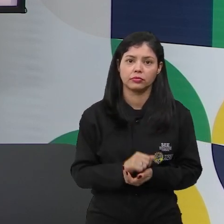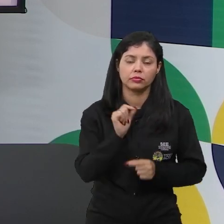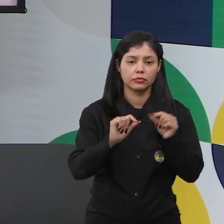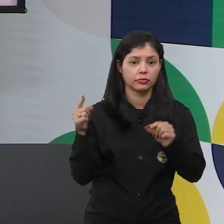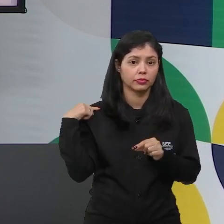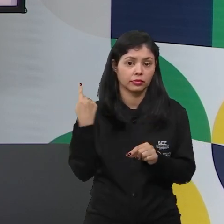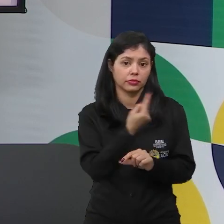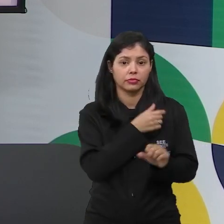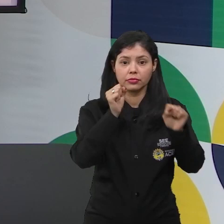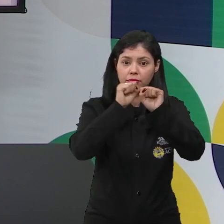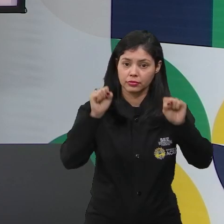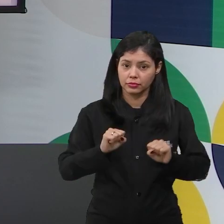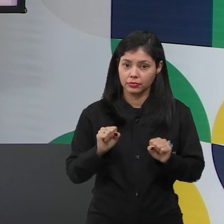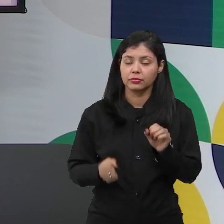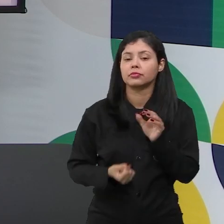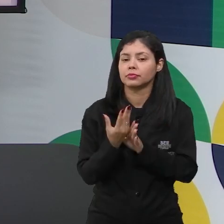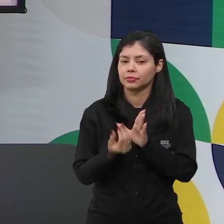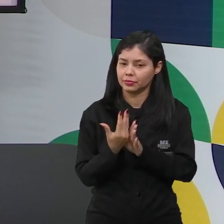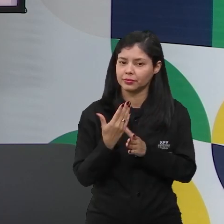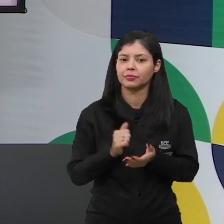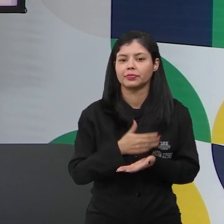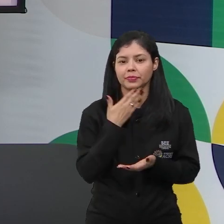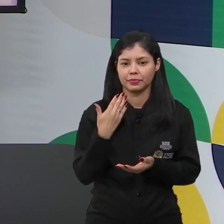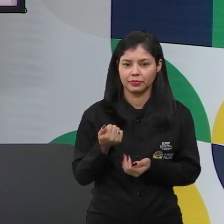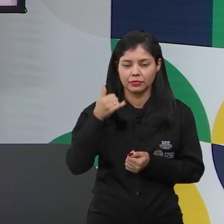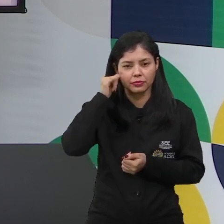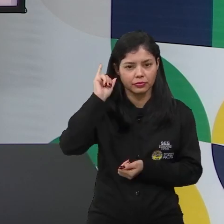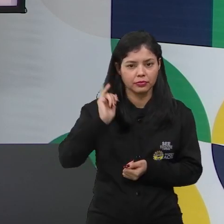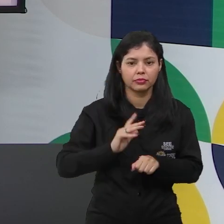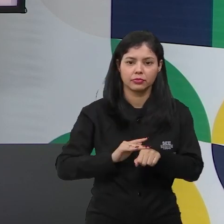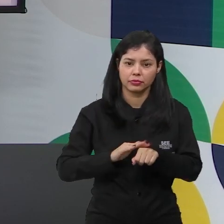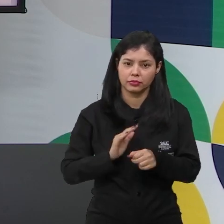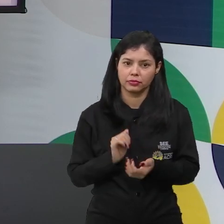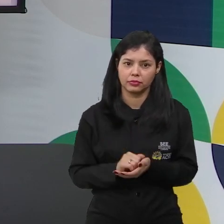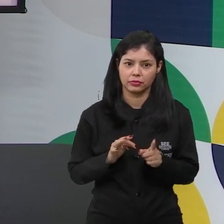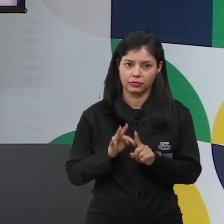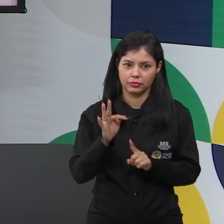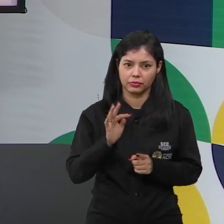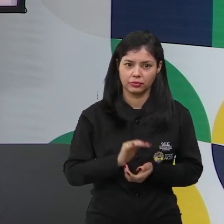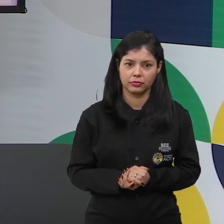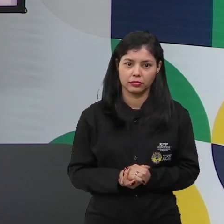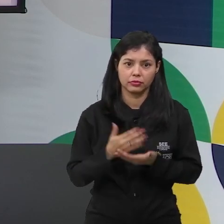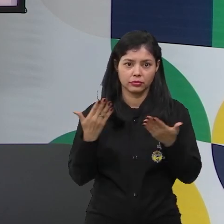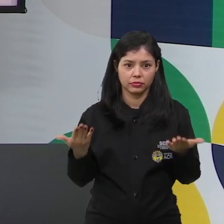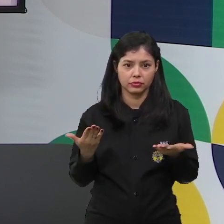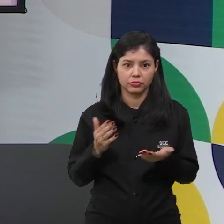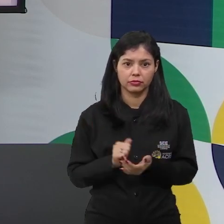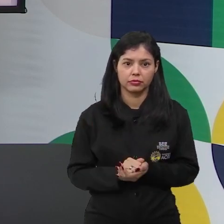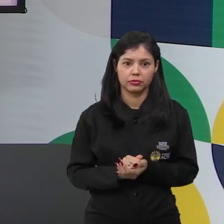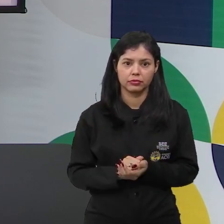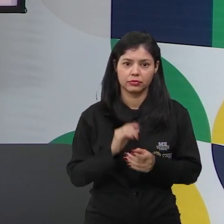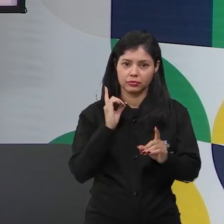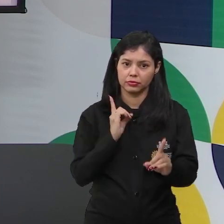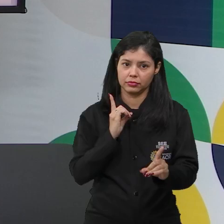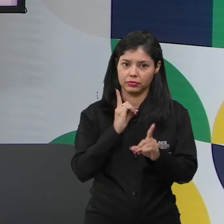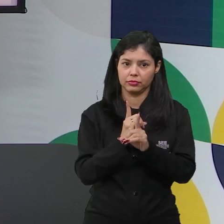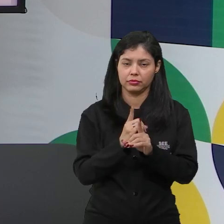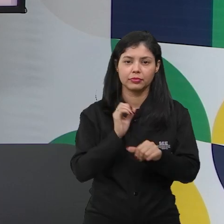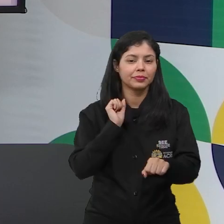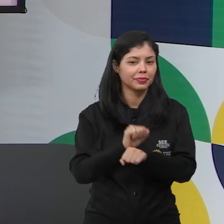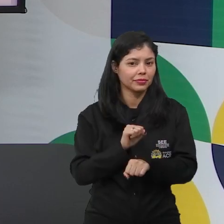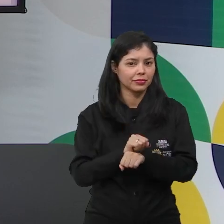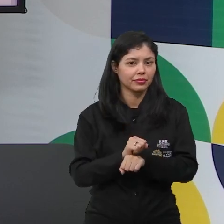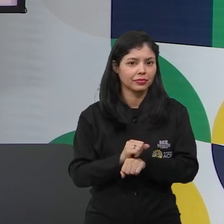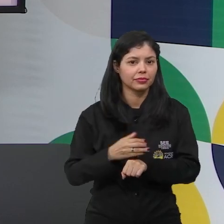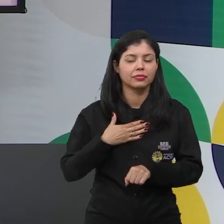O nosso sistema imunológico vai funcionar melhor ali com a temperatura um pouco mais alta. Então, a gente descobriu aqui, espero que vocês